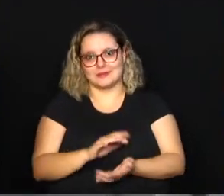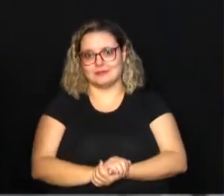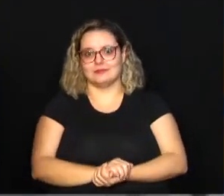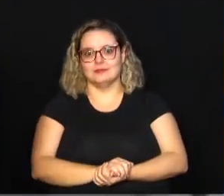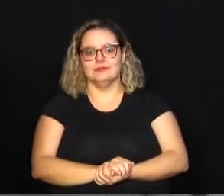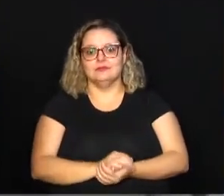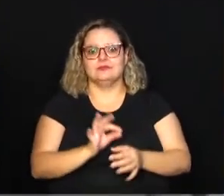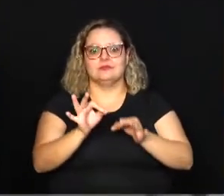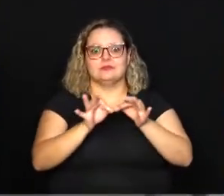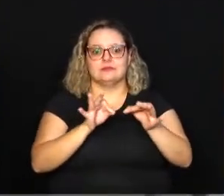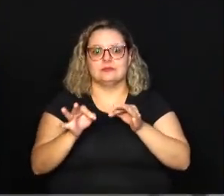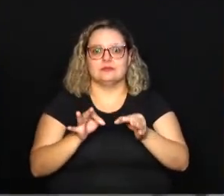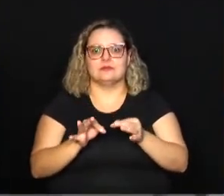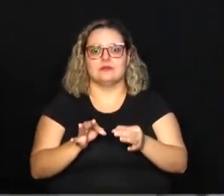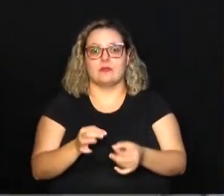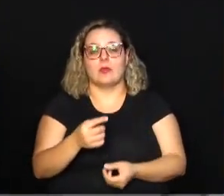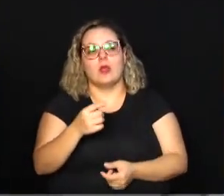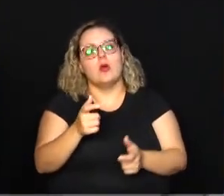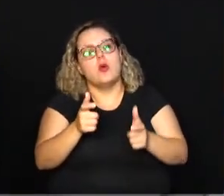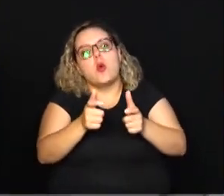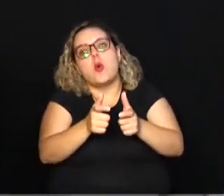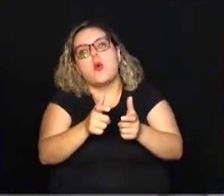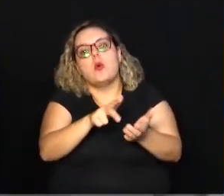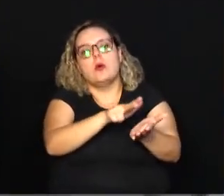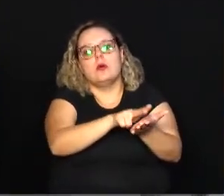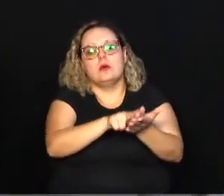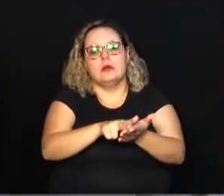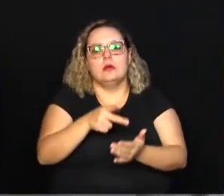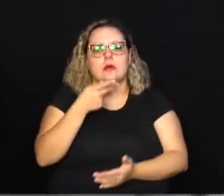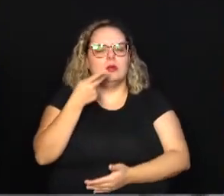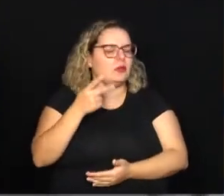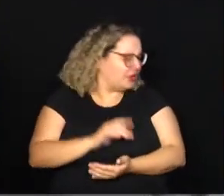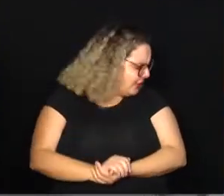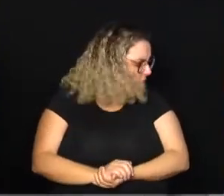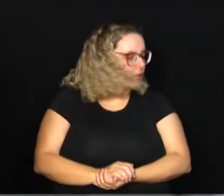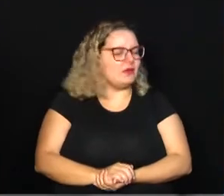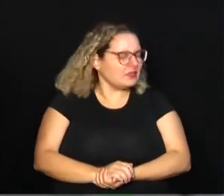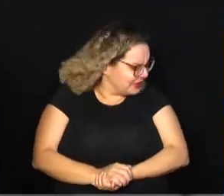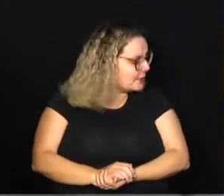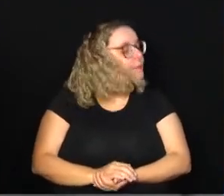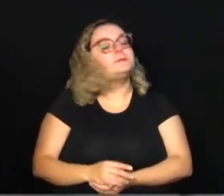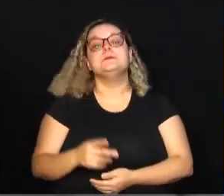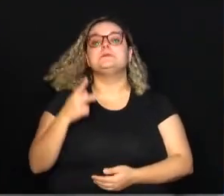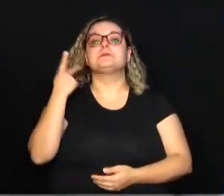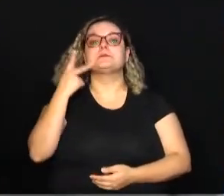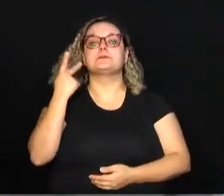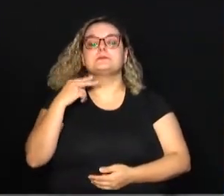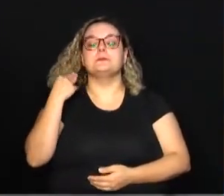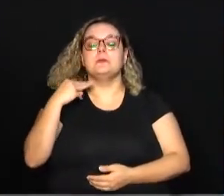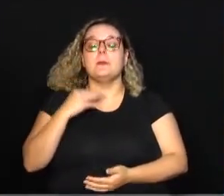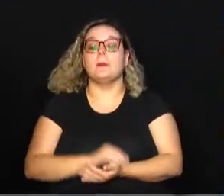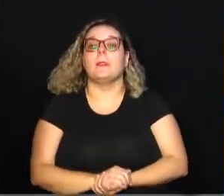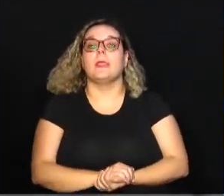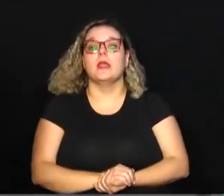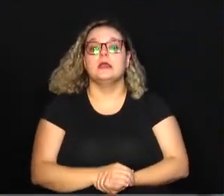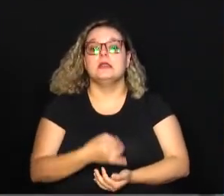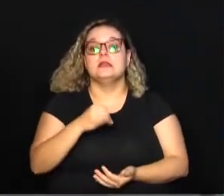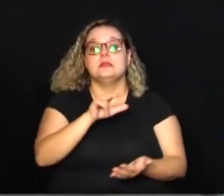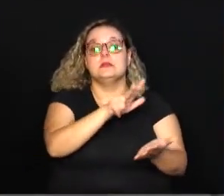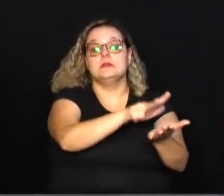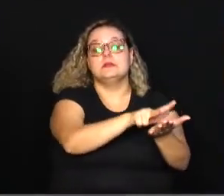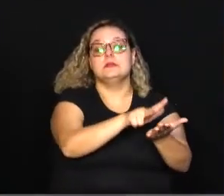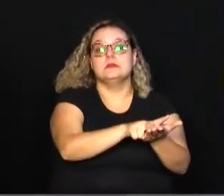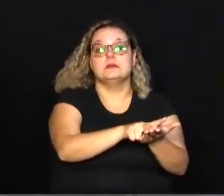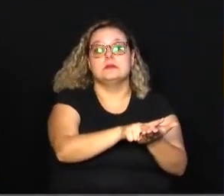preparando para X leitos. É o que eu falei para a vereadora Mariana. Se eles sobrarem, ótimo. Eu vou ter tido uma despesa que